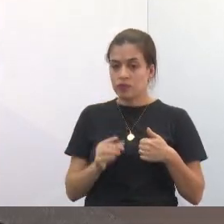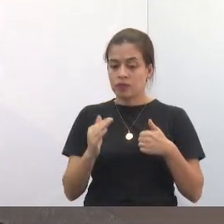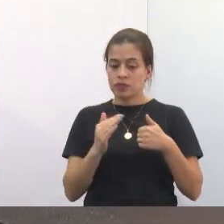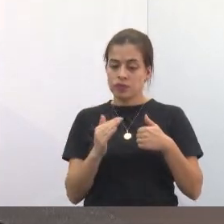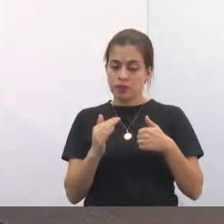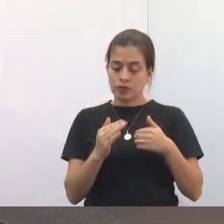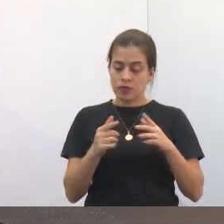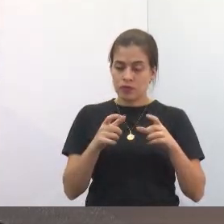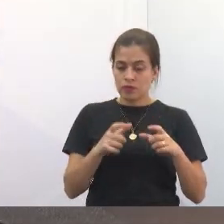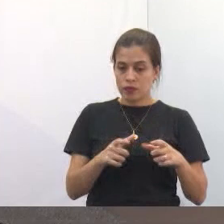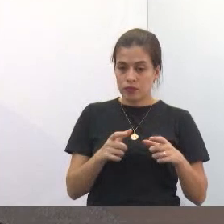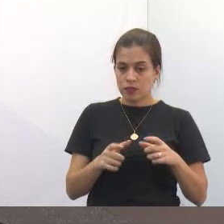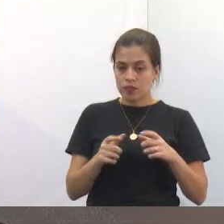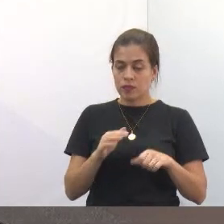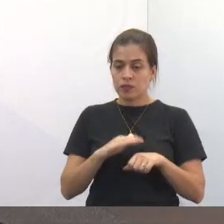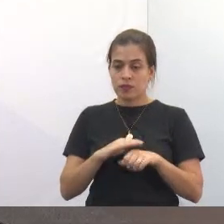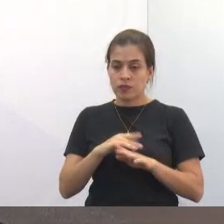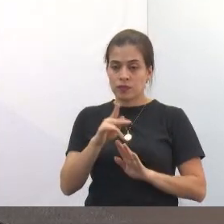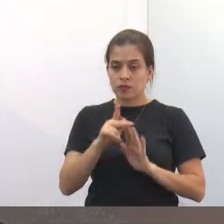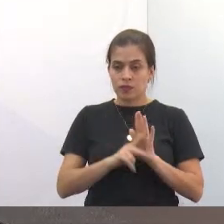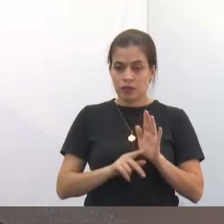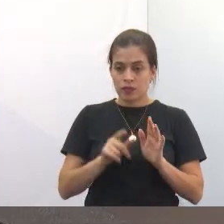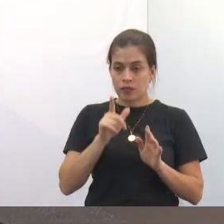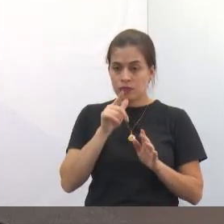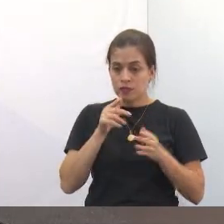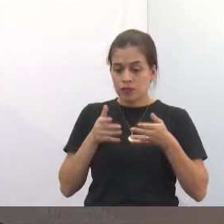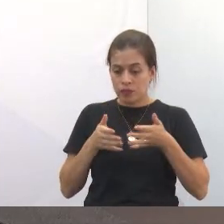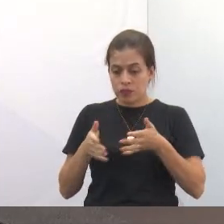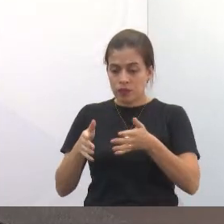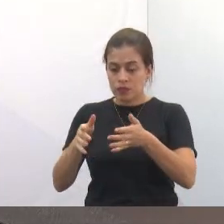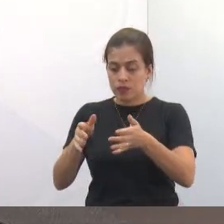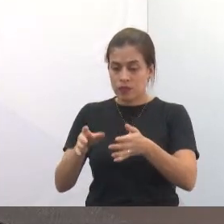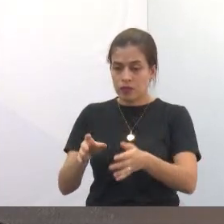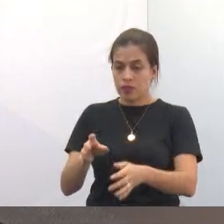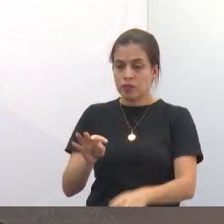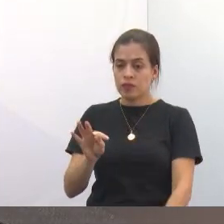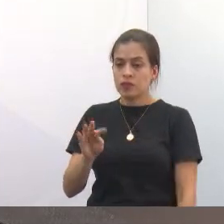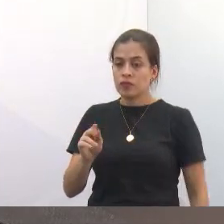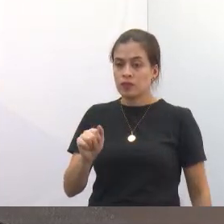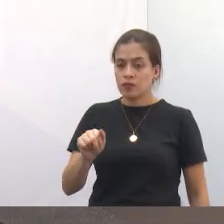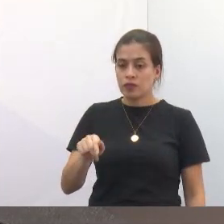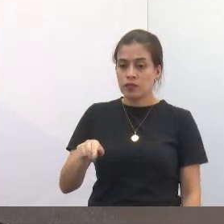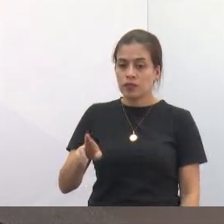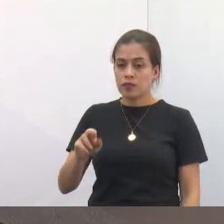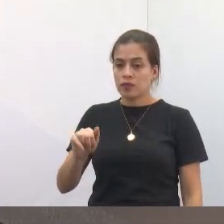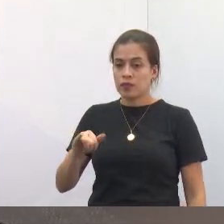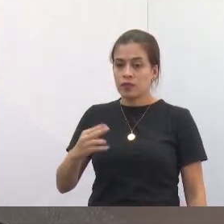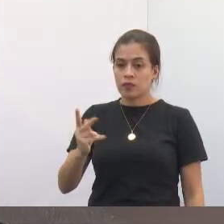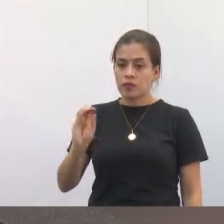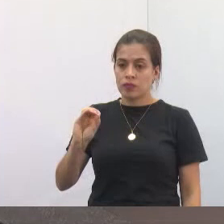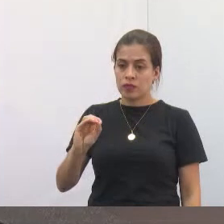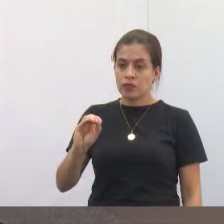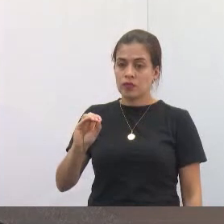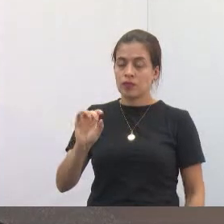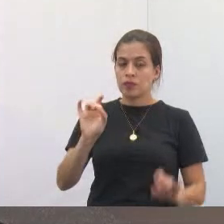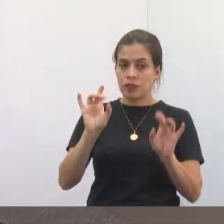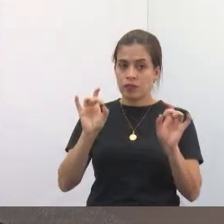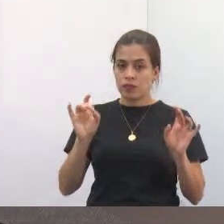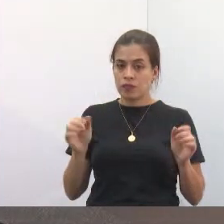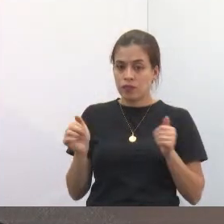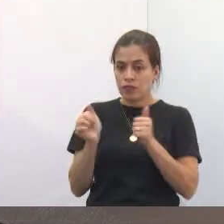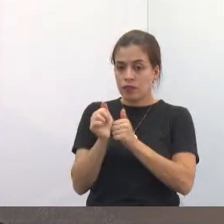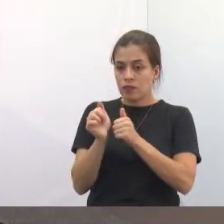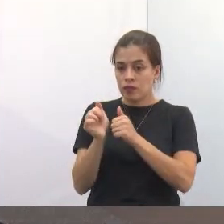local para a execução do projeto de canalização do córrego do Tanquinho, especificamente aqueles próximos